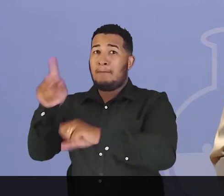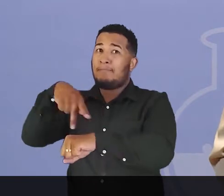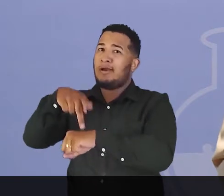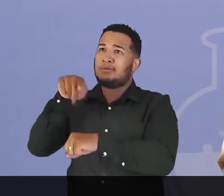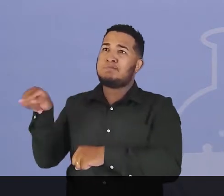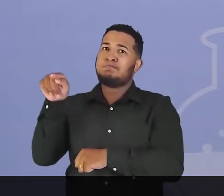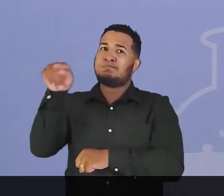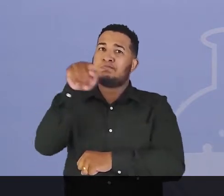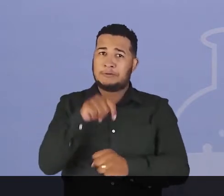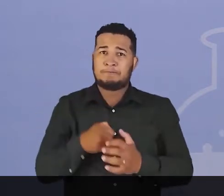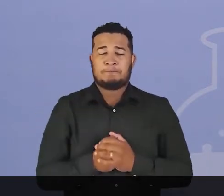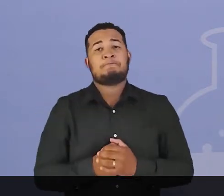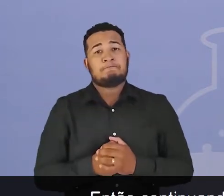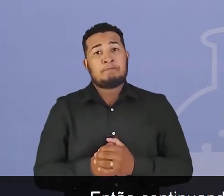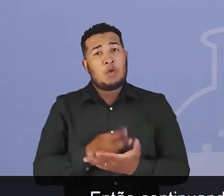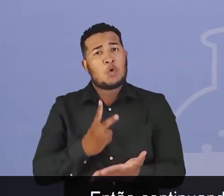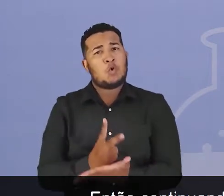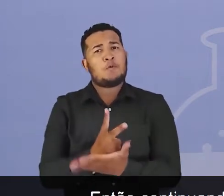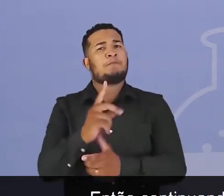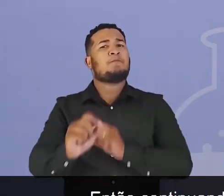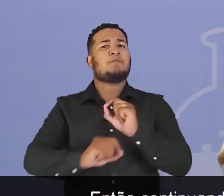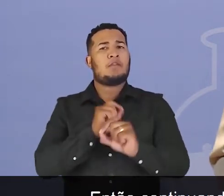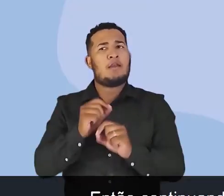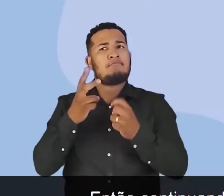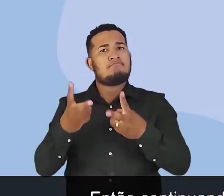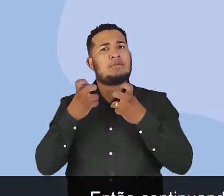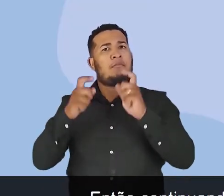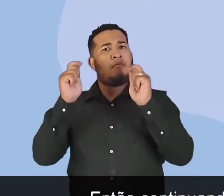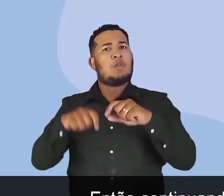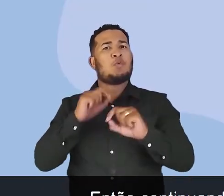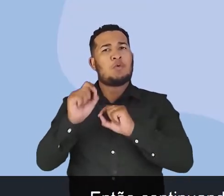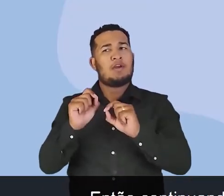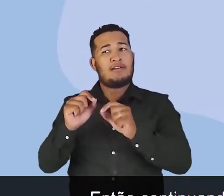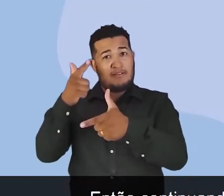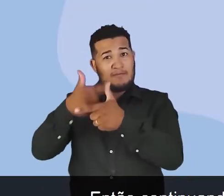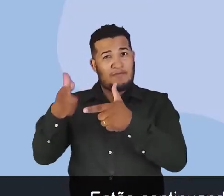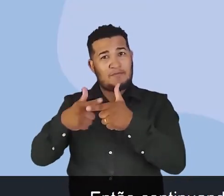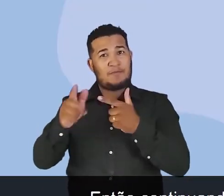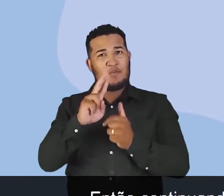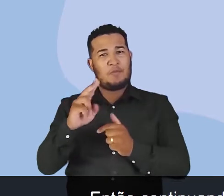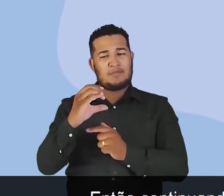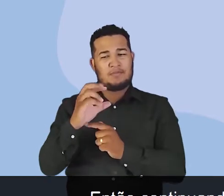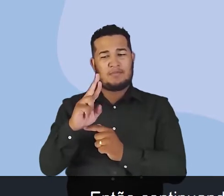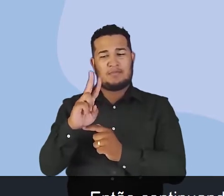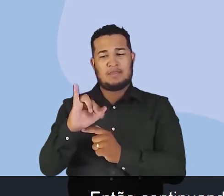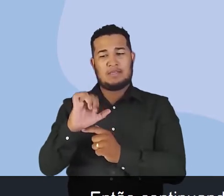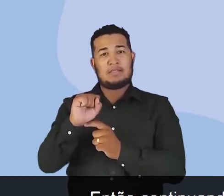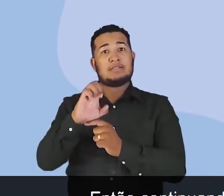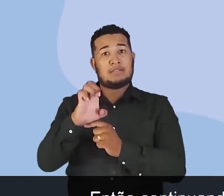diversos países do mundo. Bom, continuando, nós vamos observar que essa crise